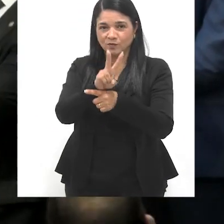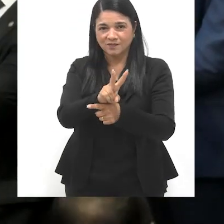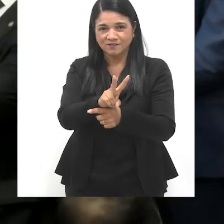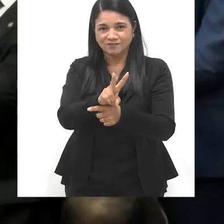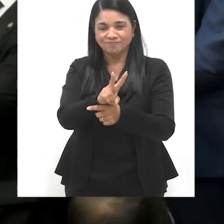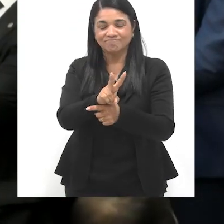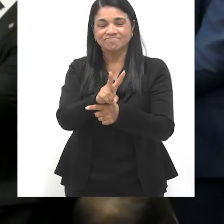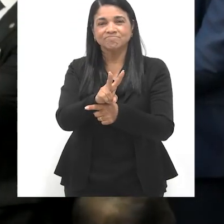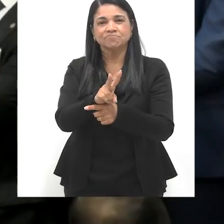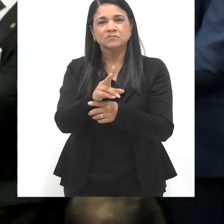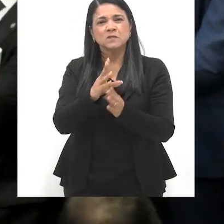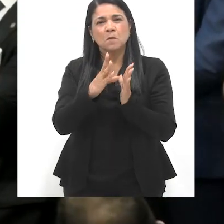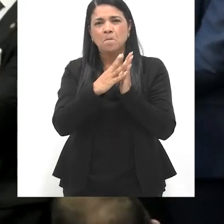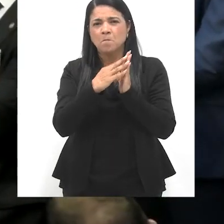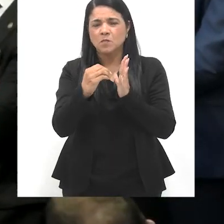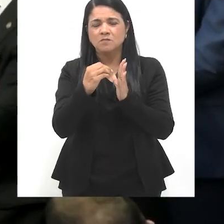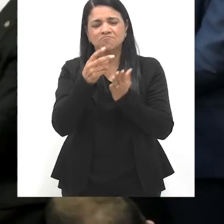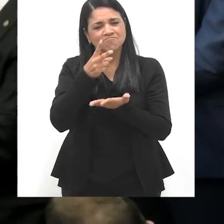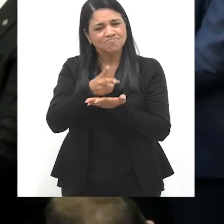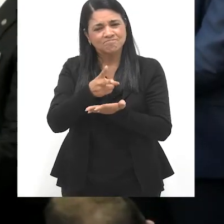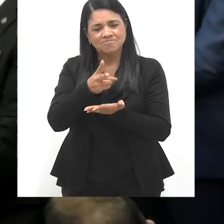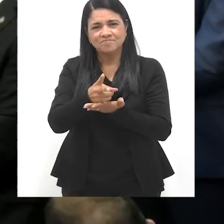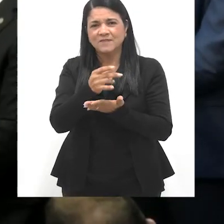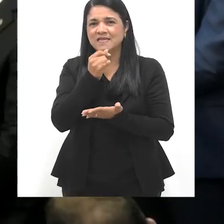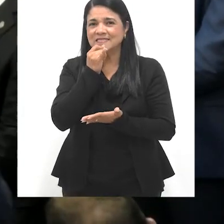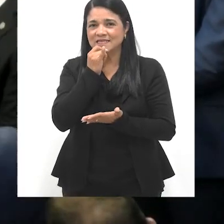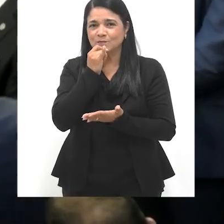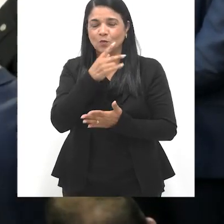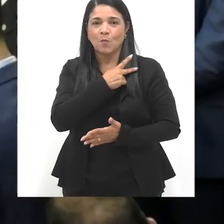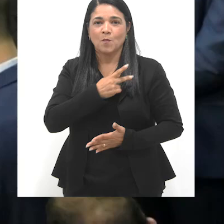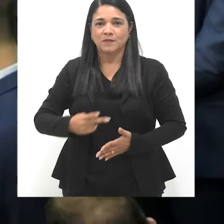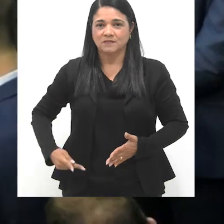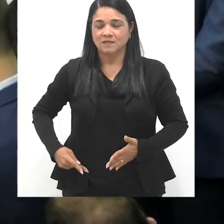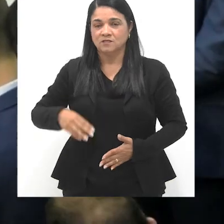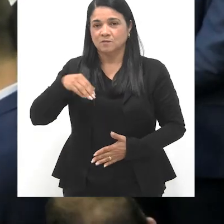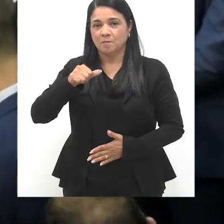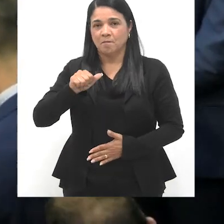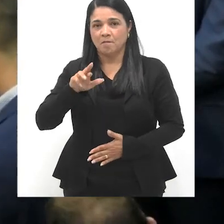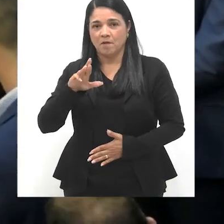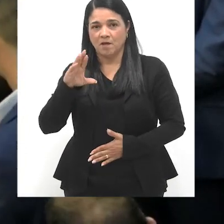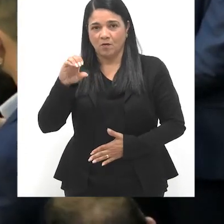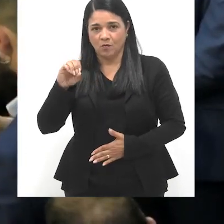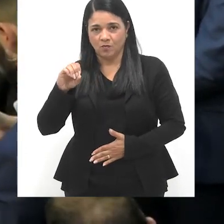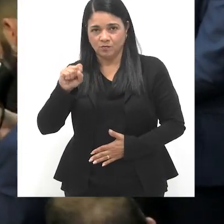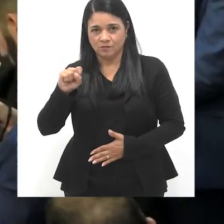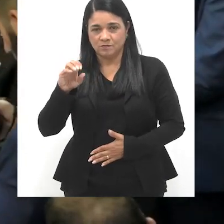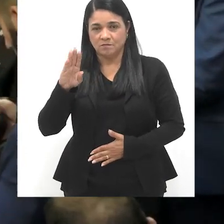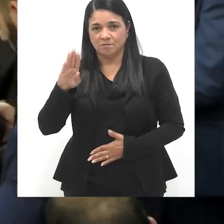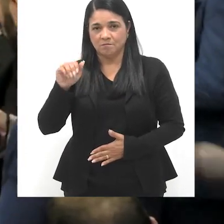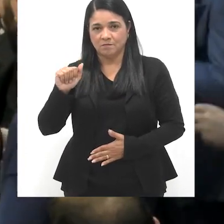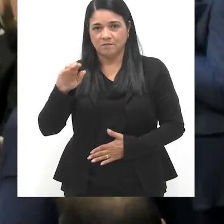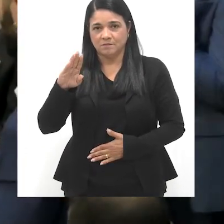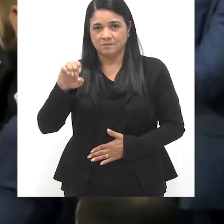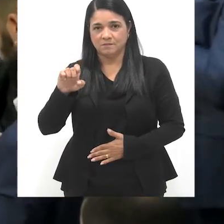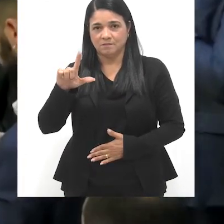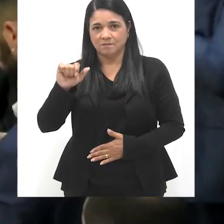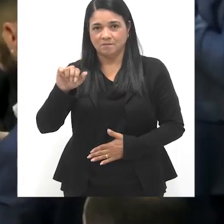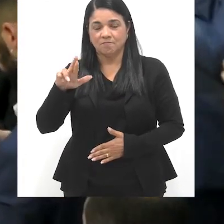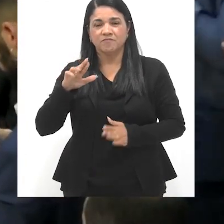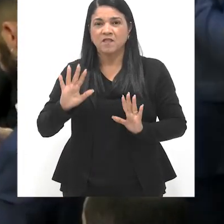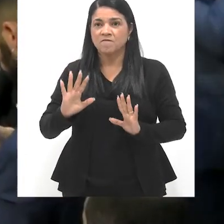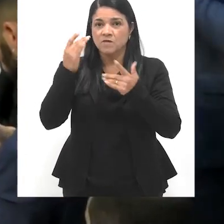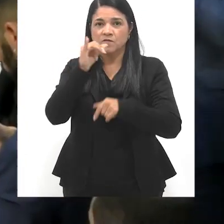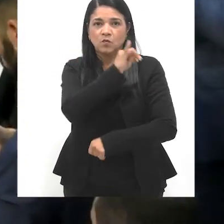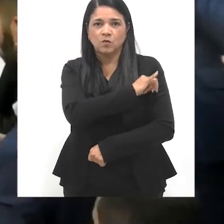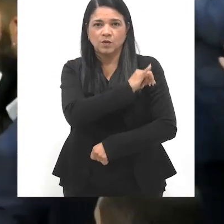proteja para você seguir o exemplo como presidente de um parlamento do seu pai, Marcos Bacelar, que está aqui conosco. Viva o Rio de